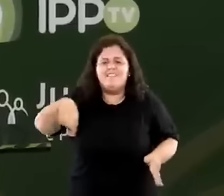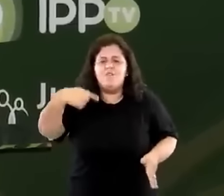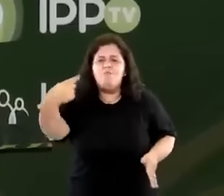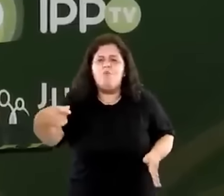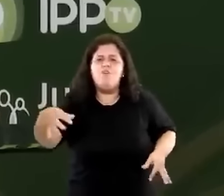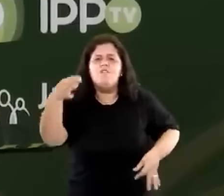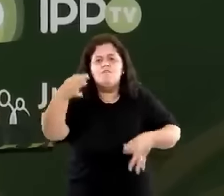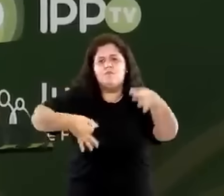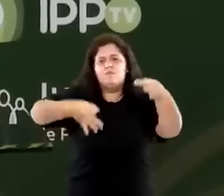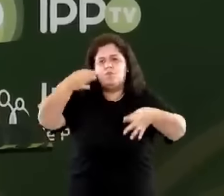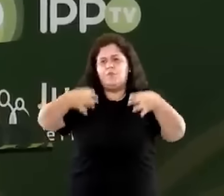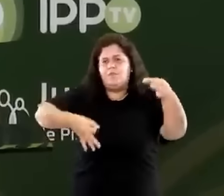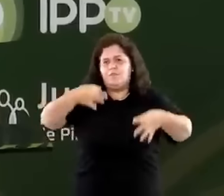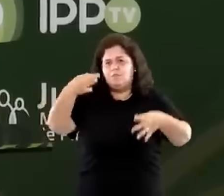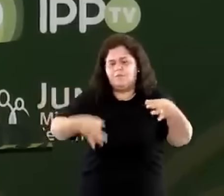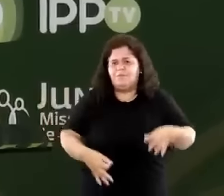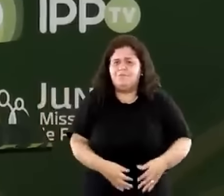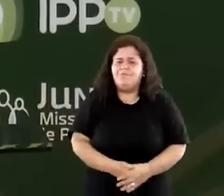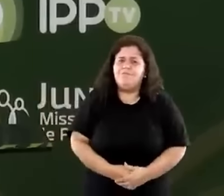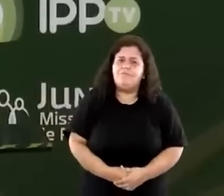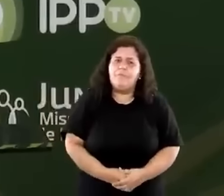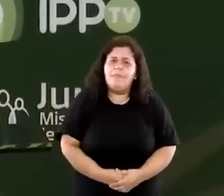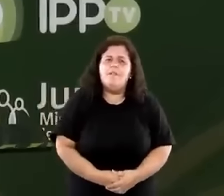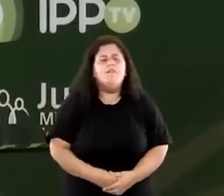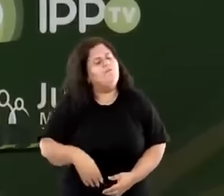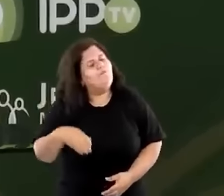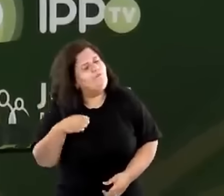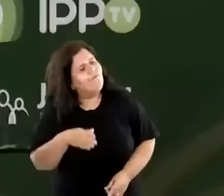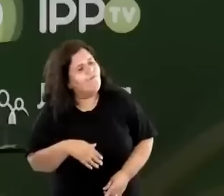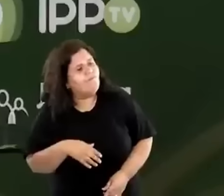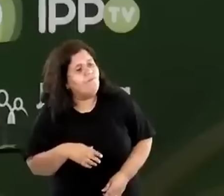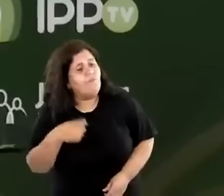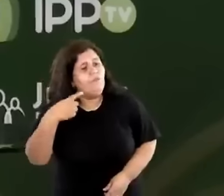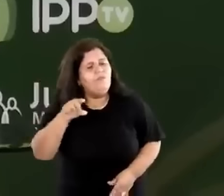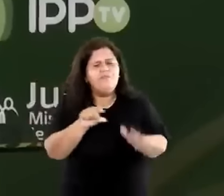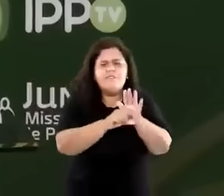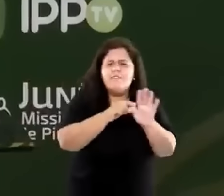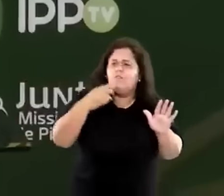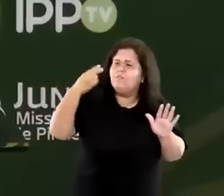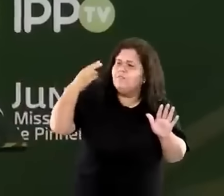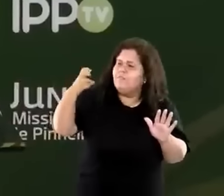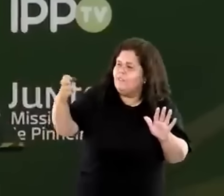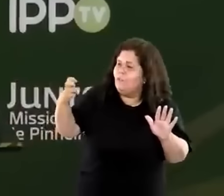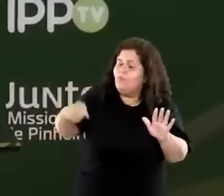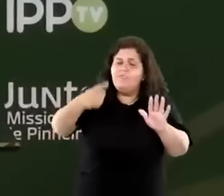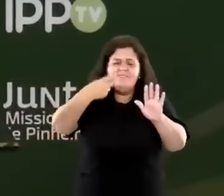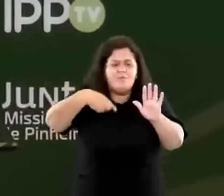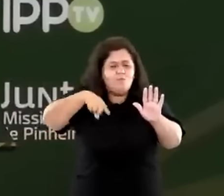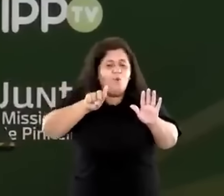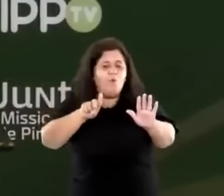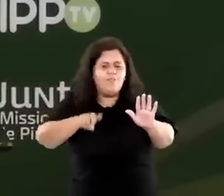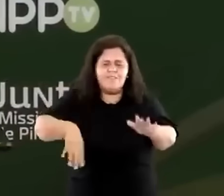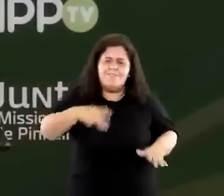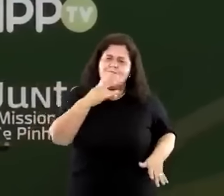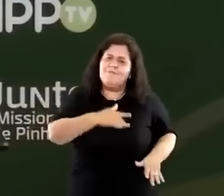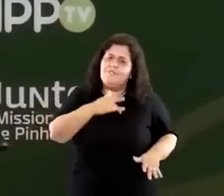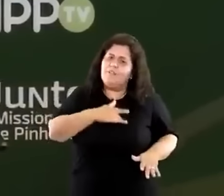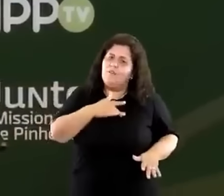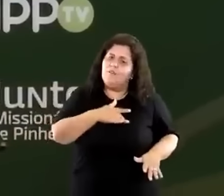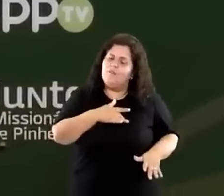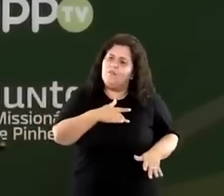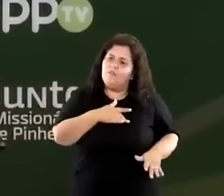aqui mas em seguida você vai notar no Versículo 5 que depois do arco-íris da